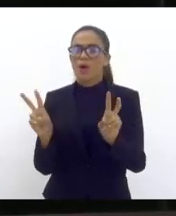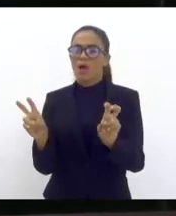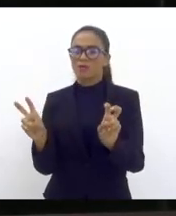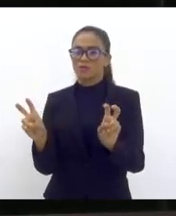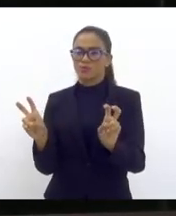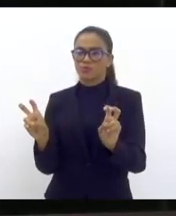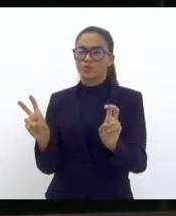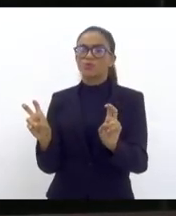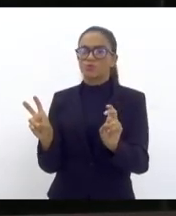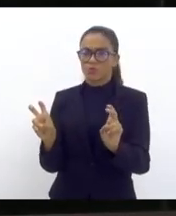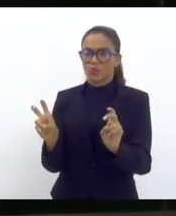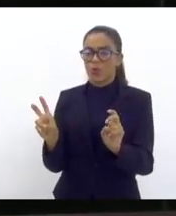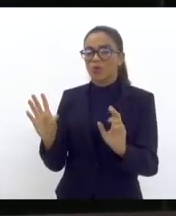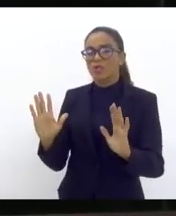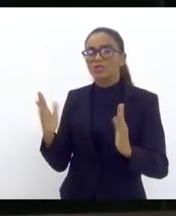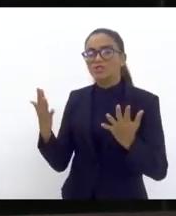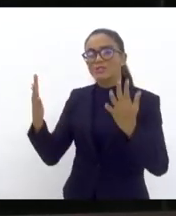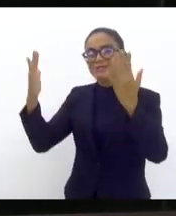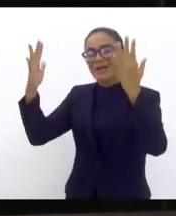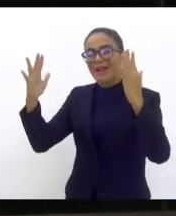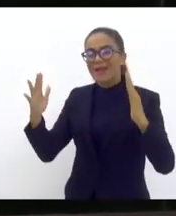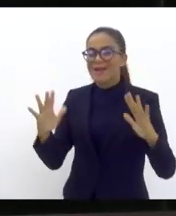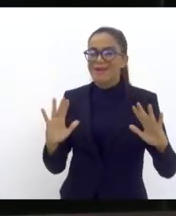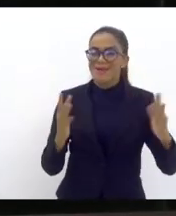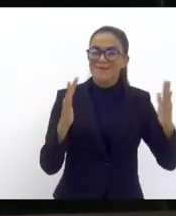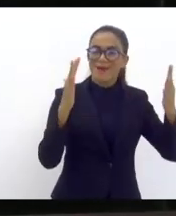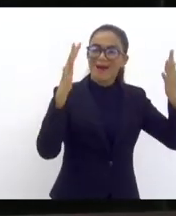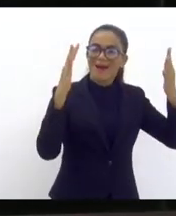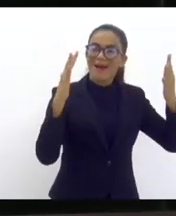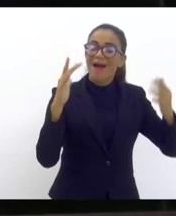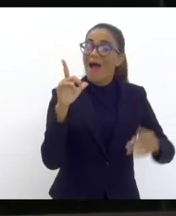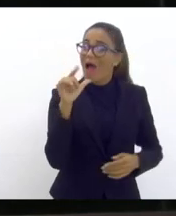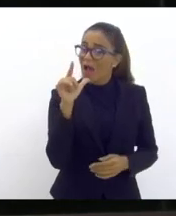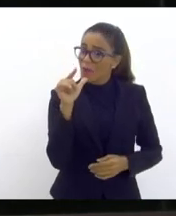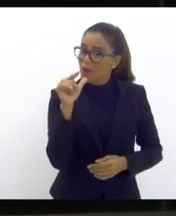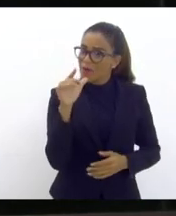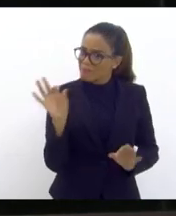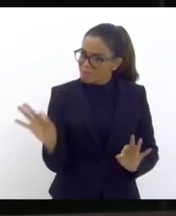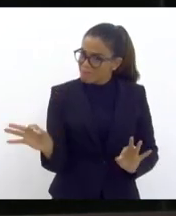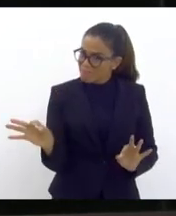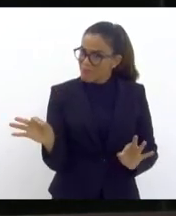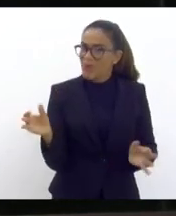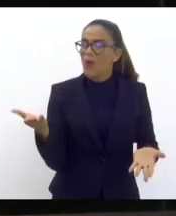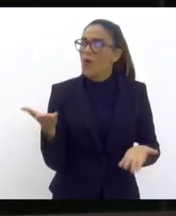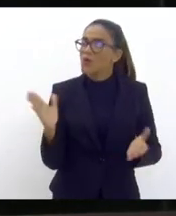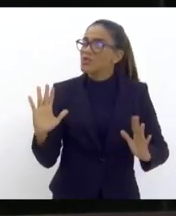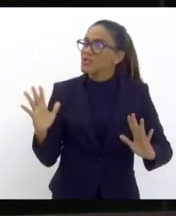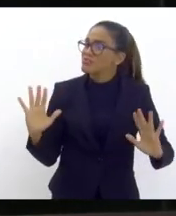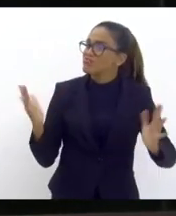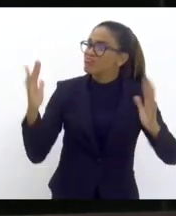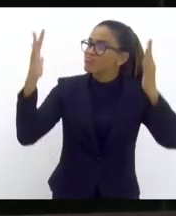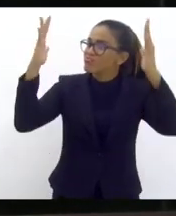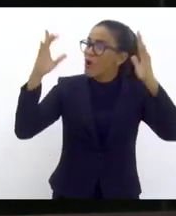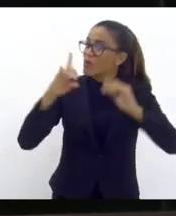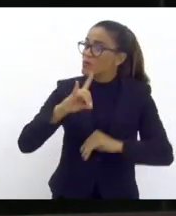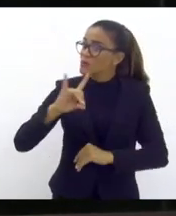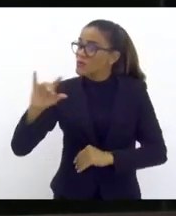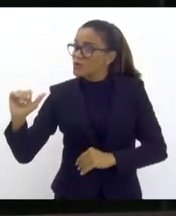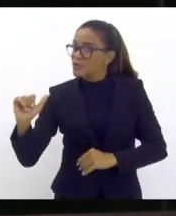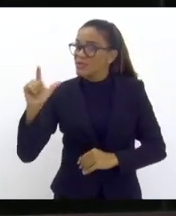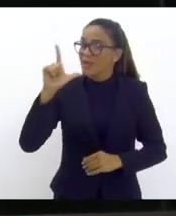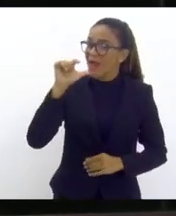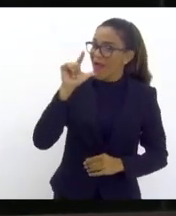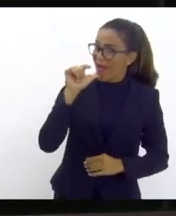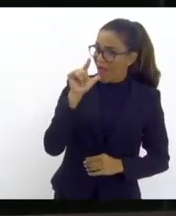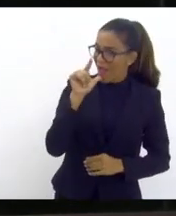assunto que hoje a gente celebra comemora é a água que hoje comemoramos o Dia da água né um